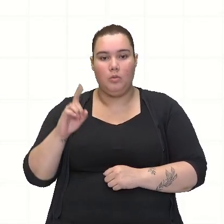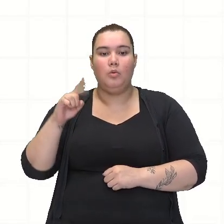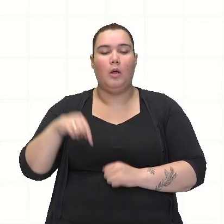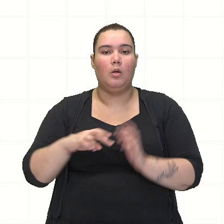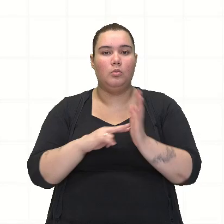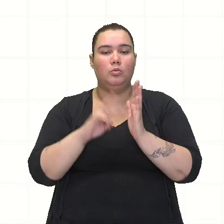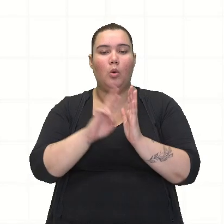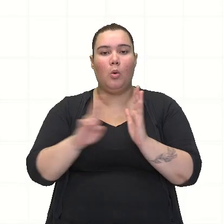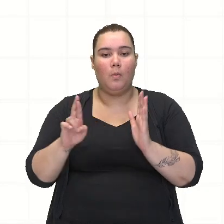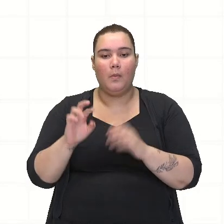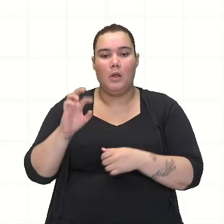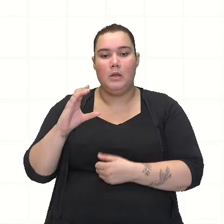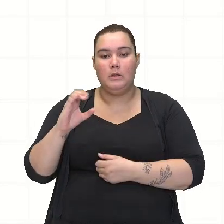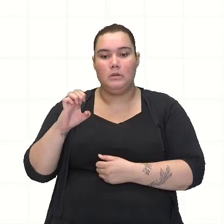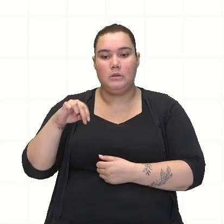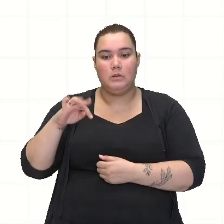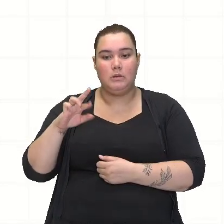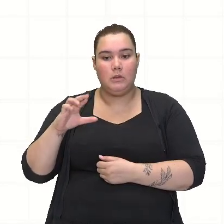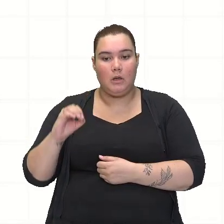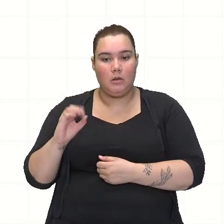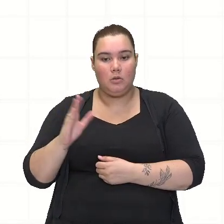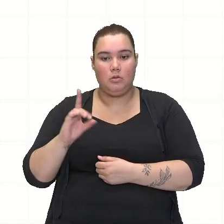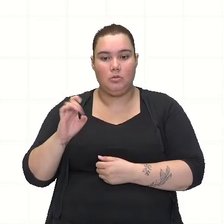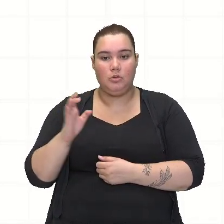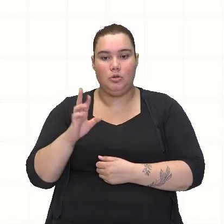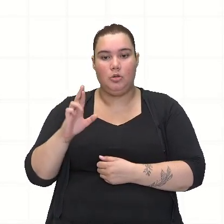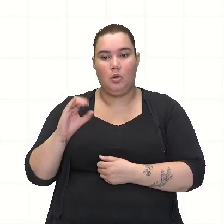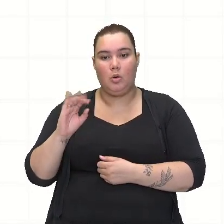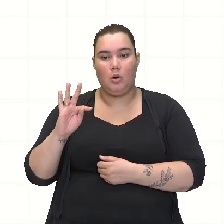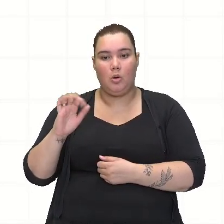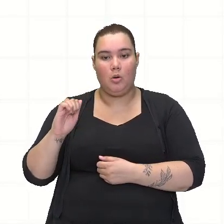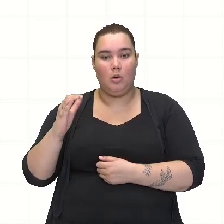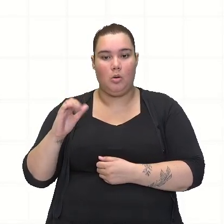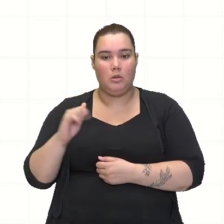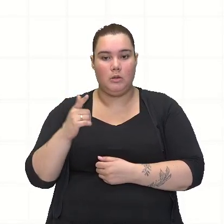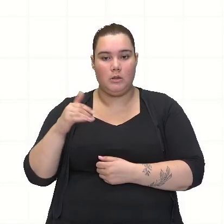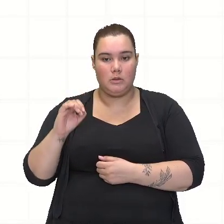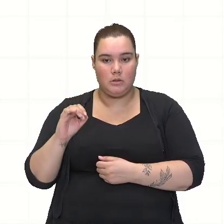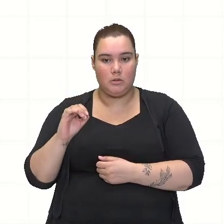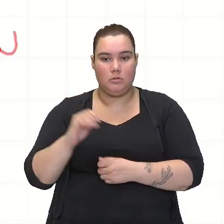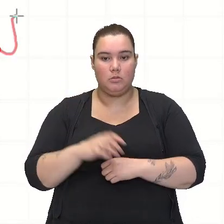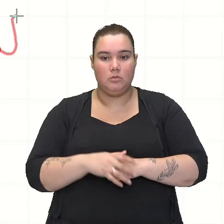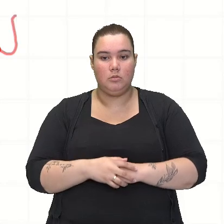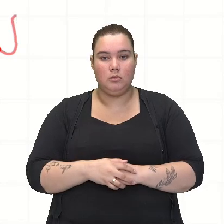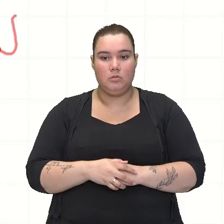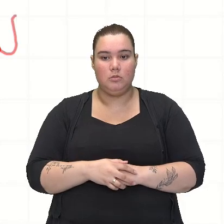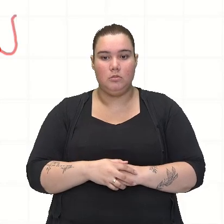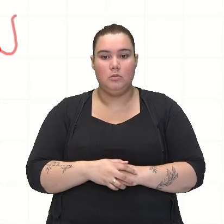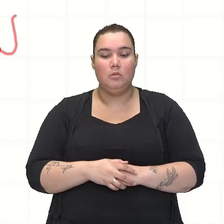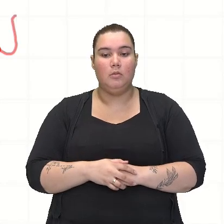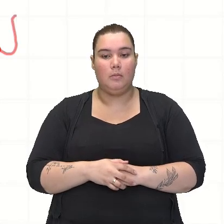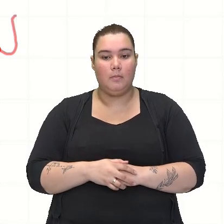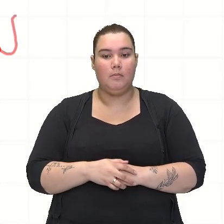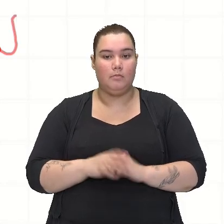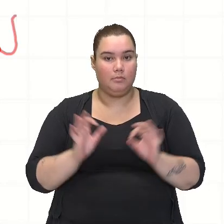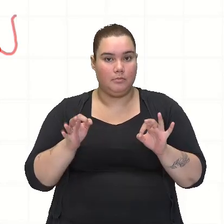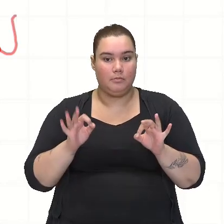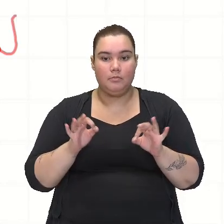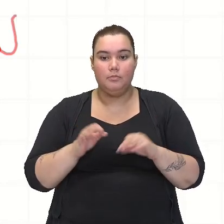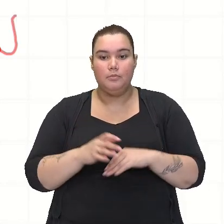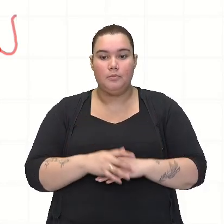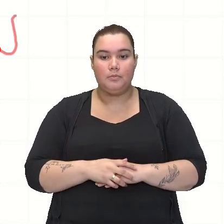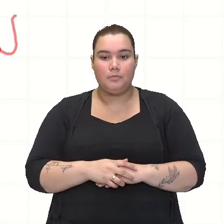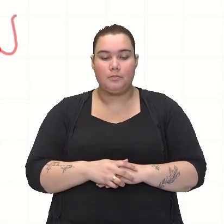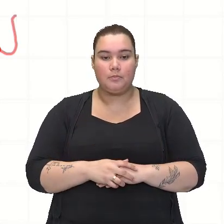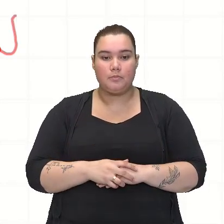de rotação. Ó. Centro de rotação. Vai escolher lá, né?